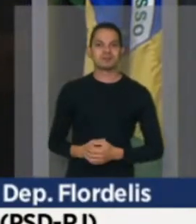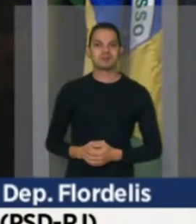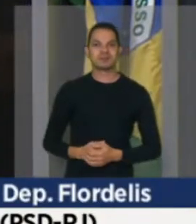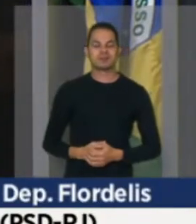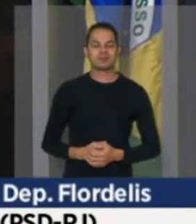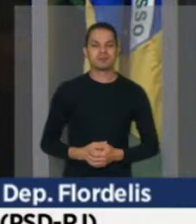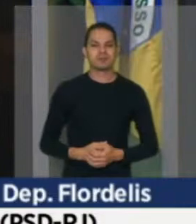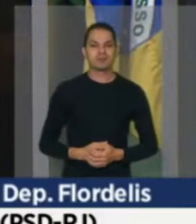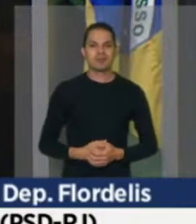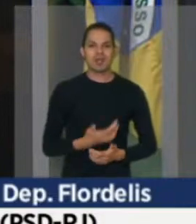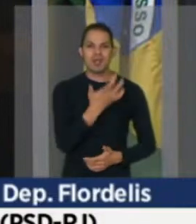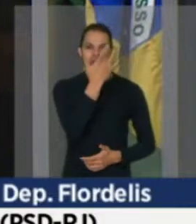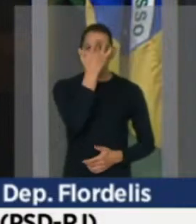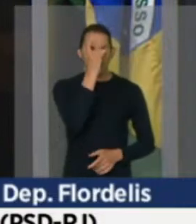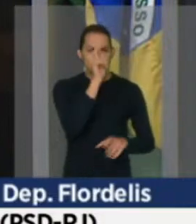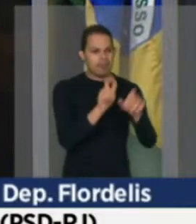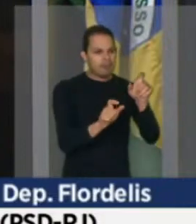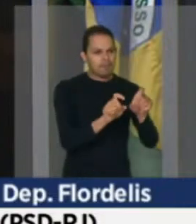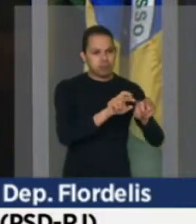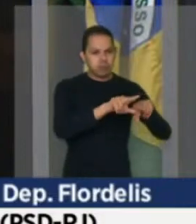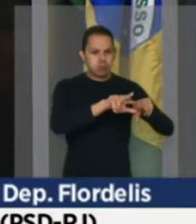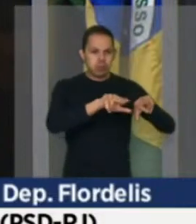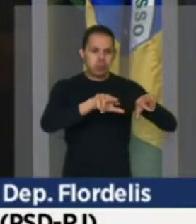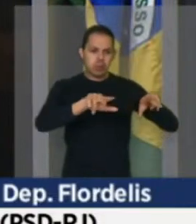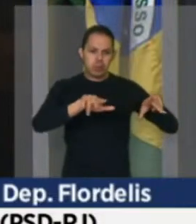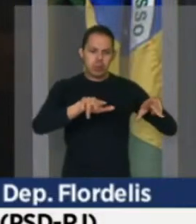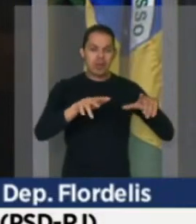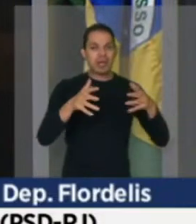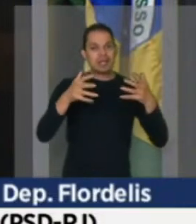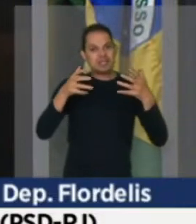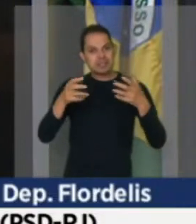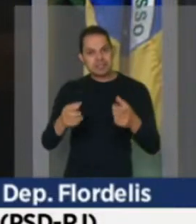Essas pessoas não se conformam e